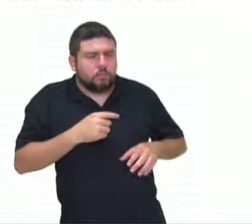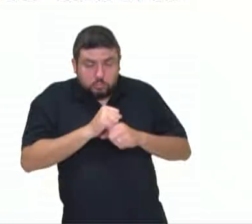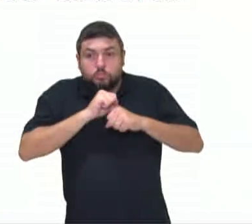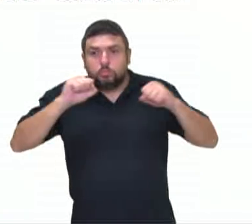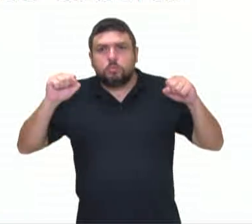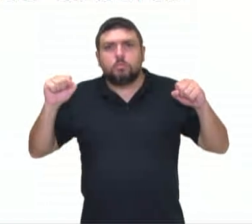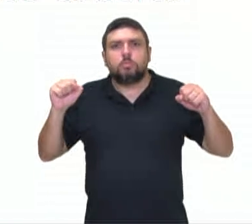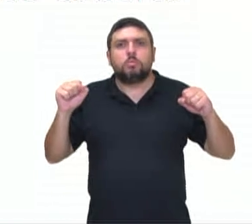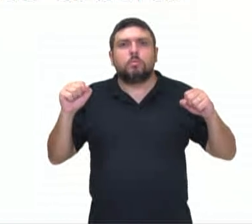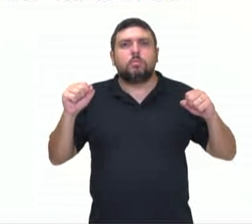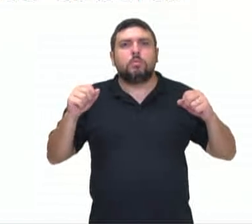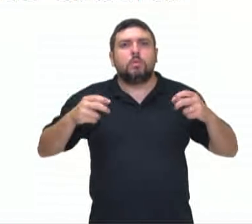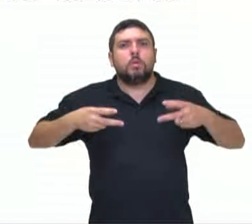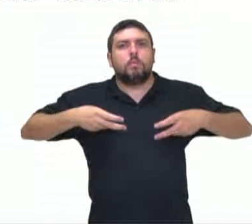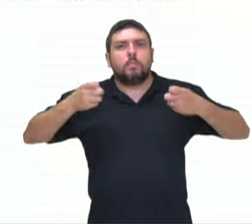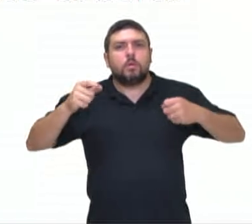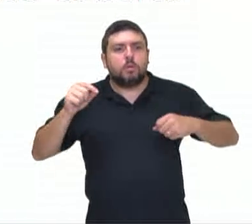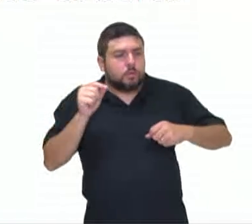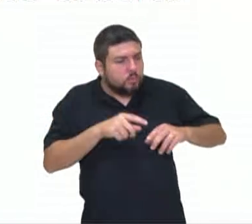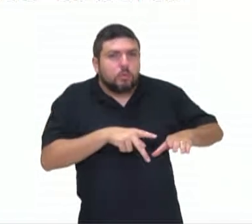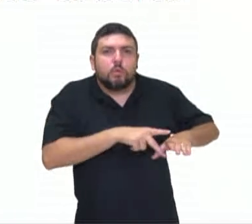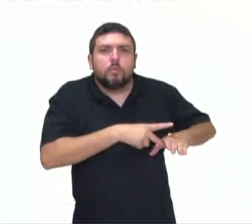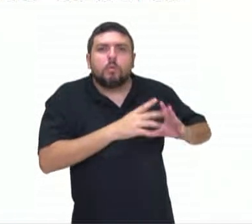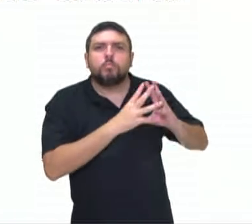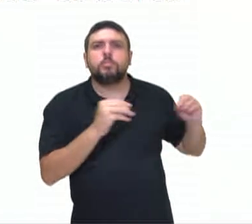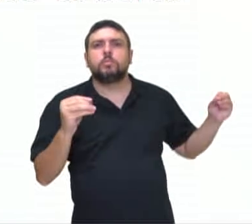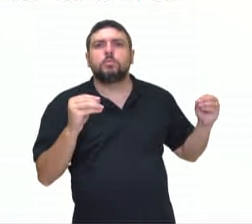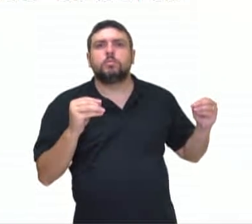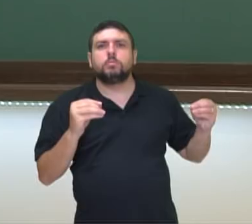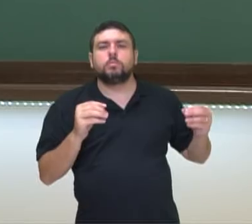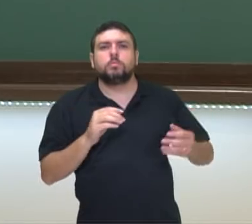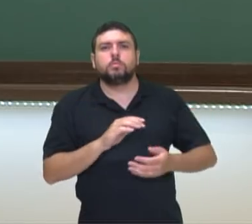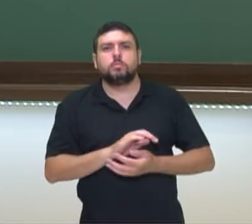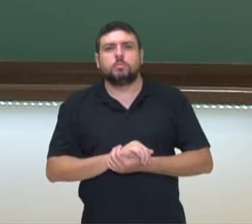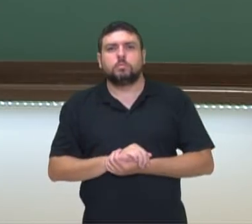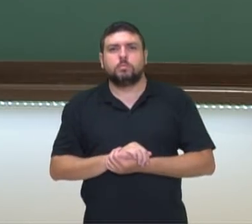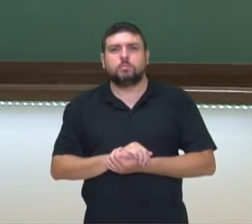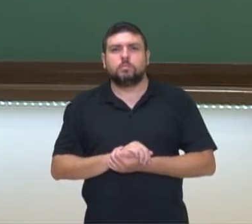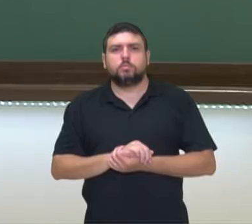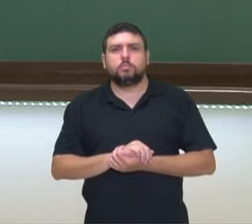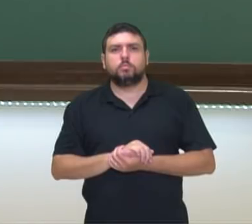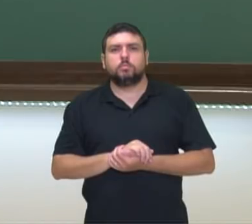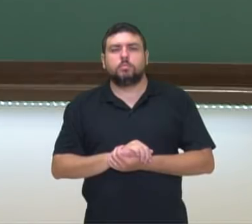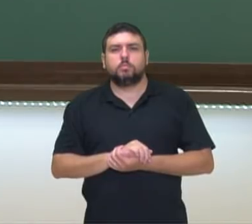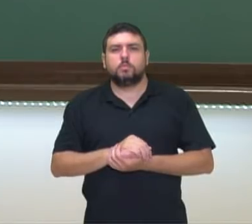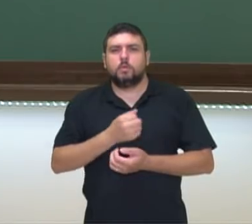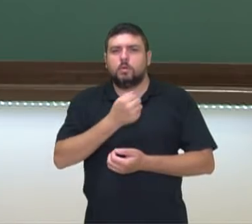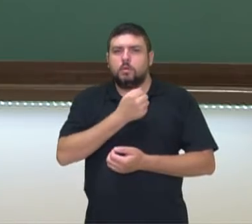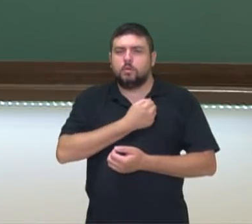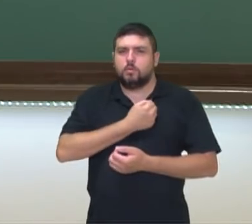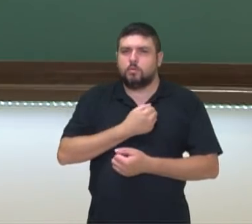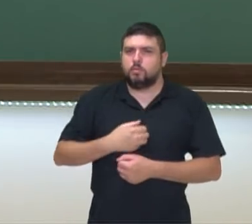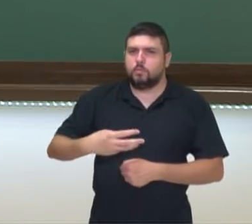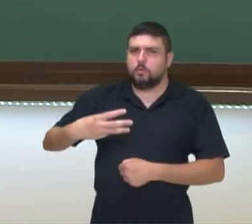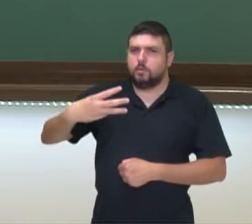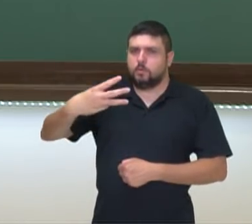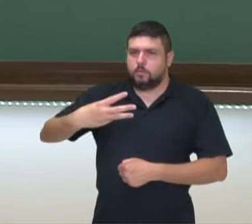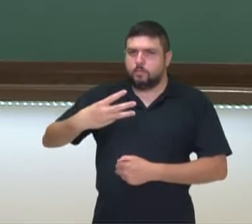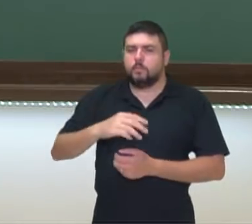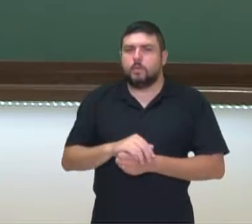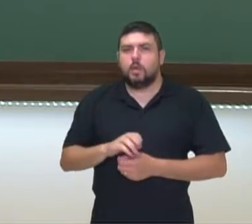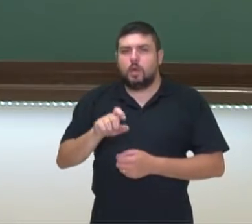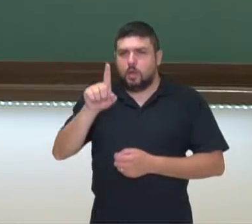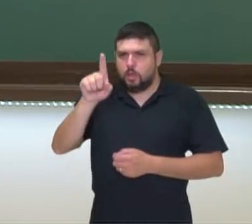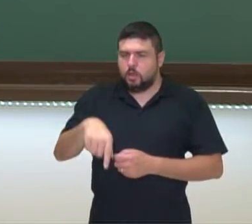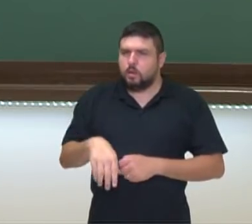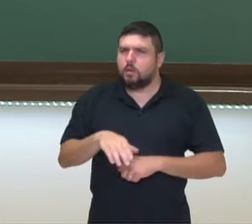despertar, percebe que o pé da múmia desapareceu. Proposta número 3, também temos personagens, ela já é um